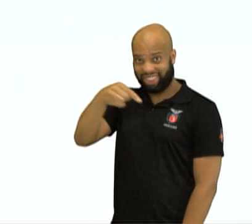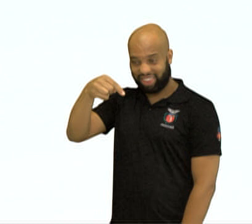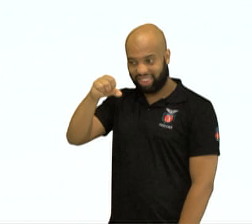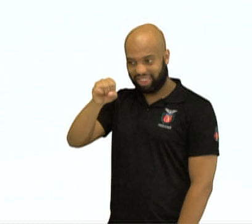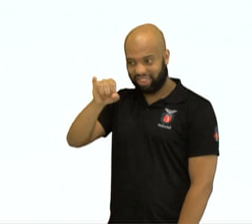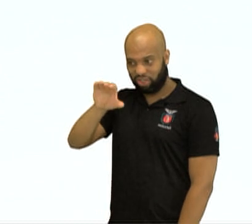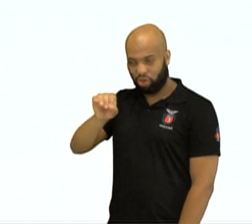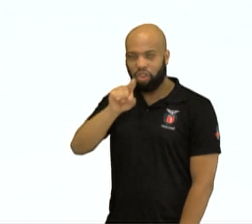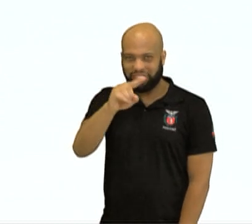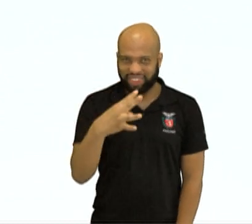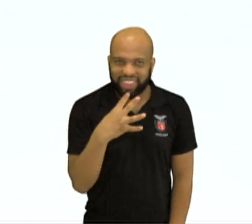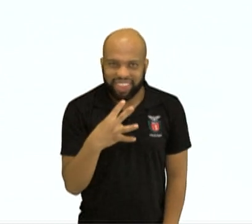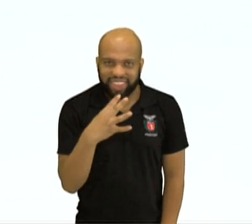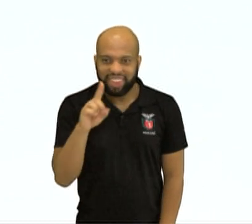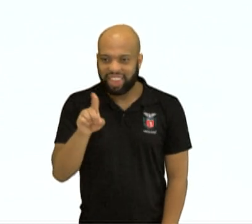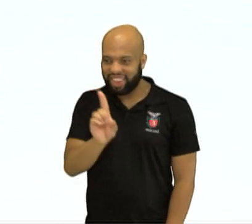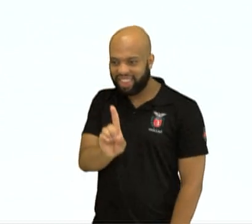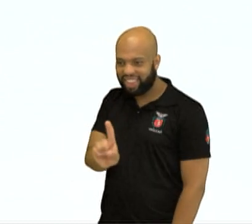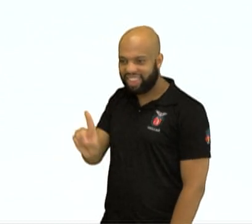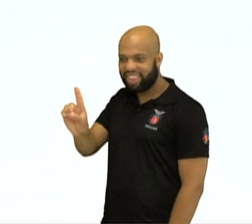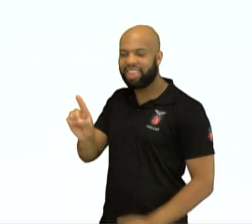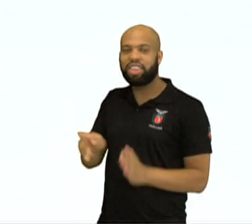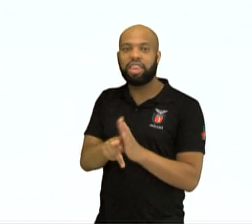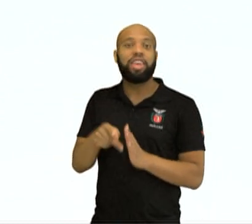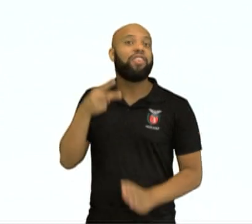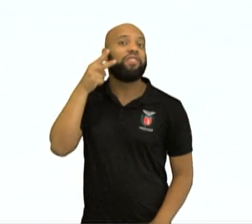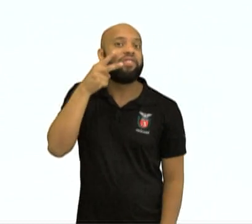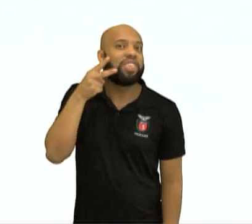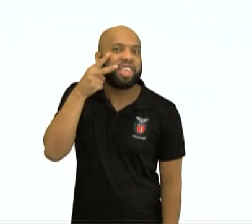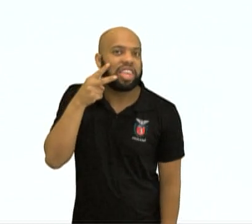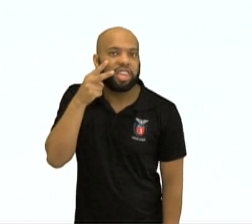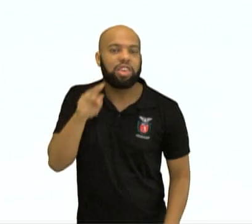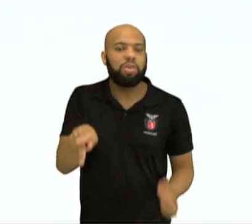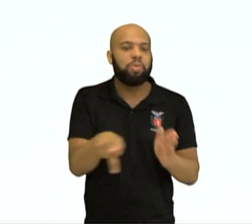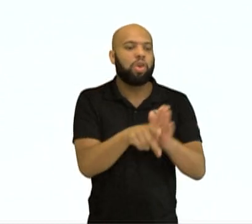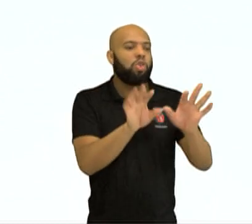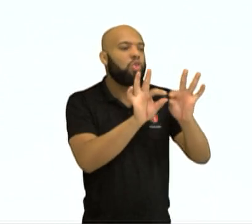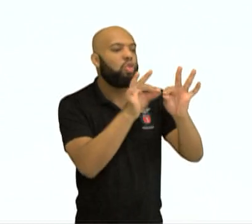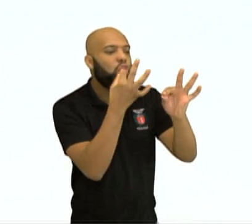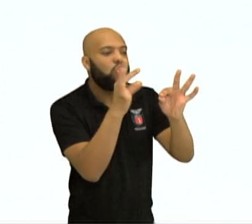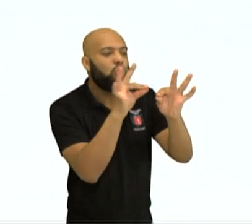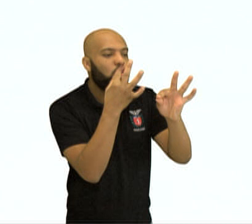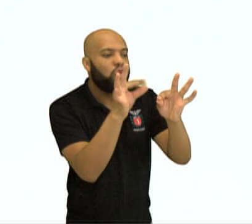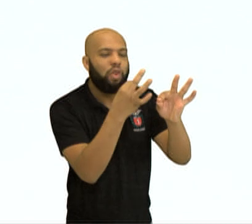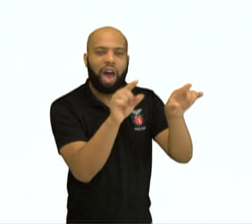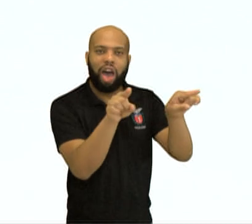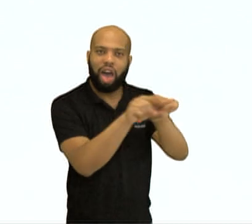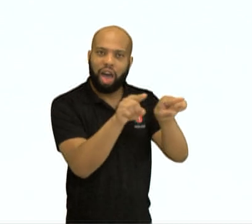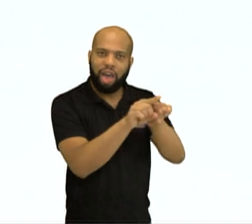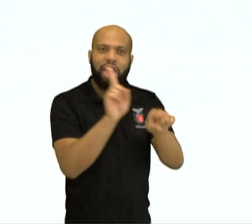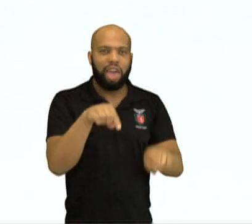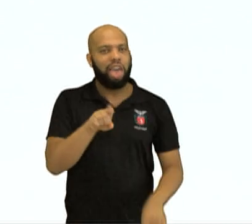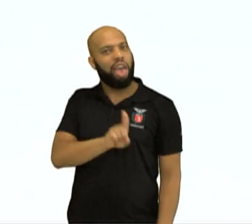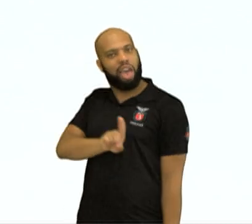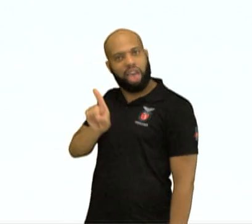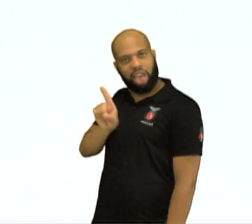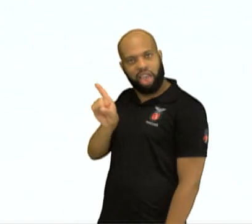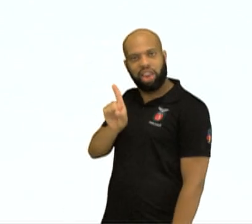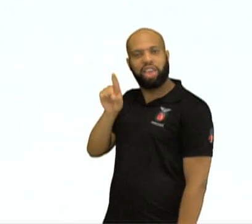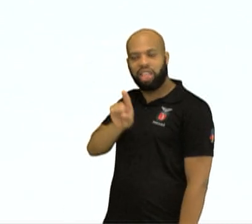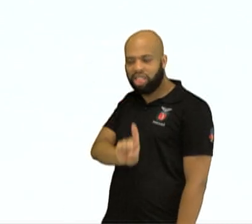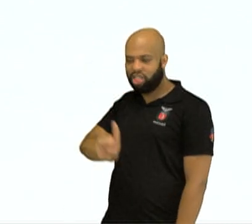Dionísio? Né? Ele é o deus do vinho, da uva. Então, quando eles tinham a produção de